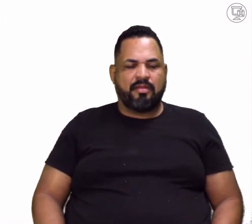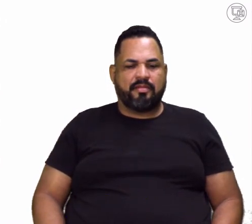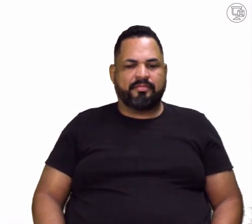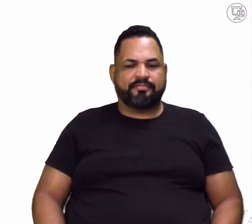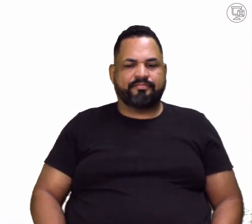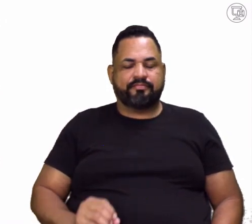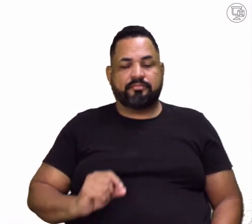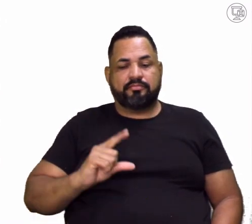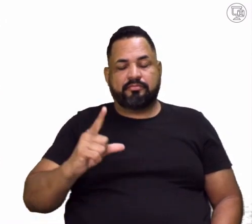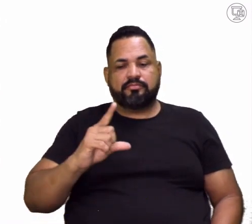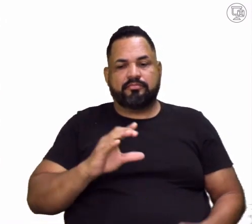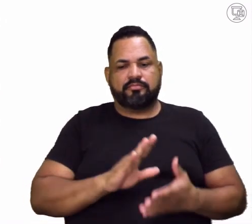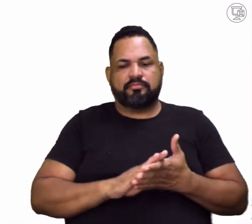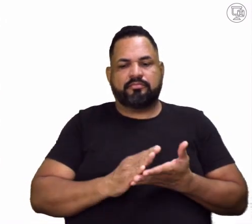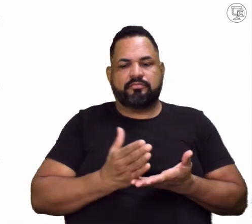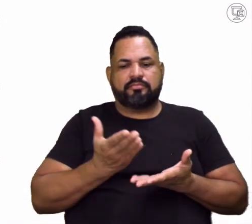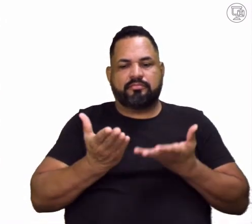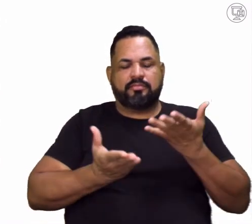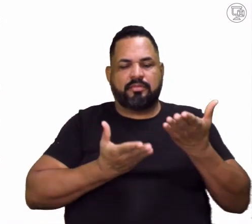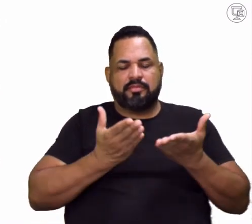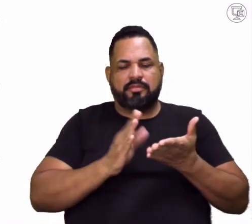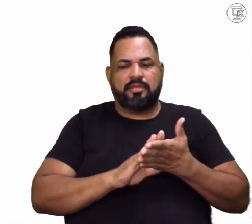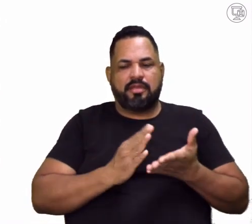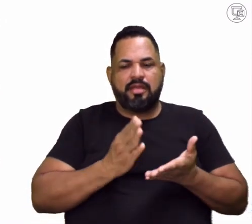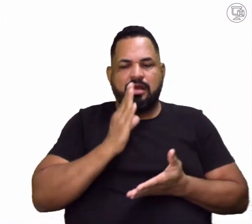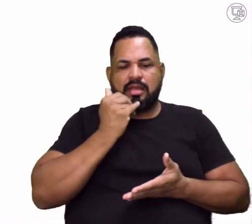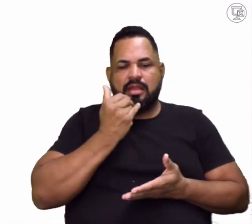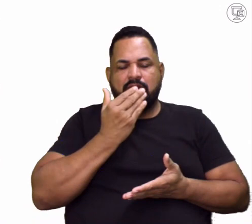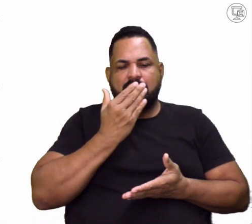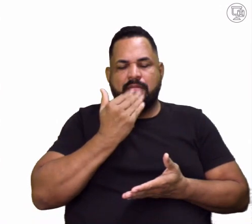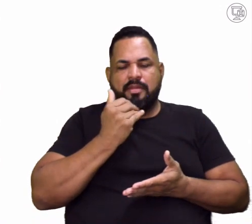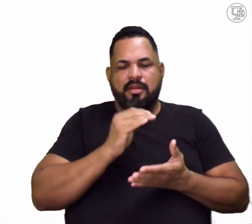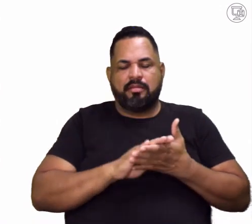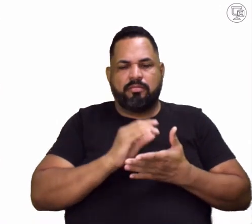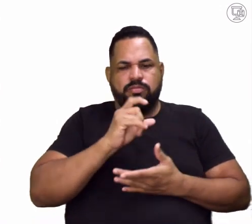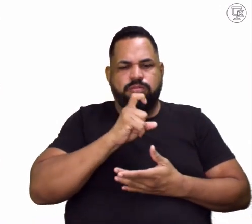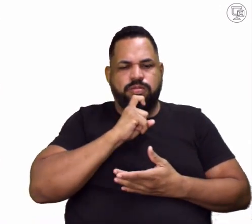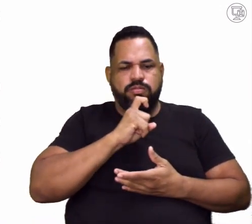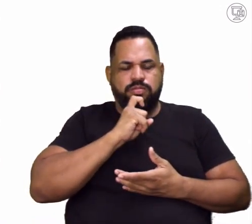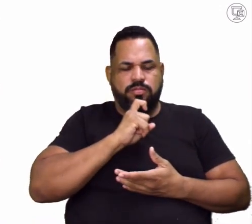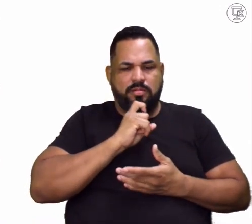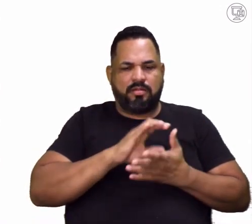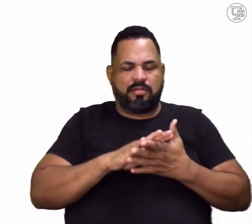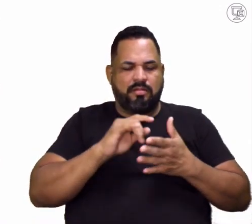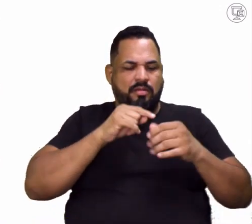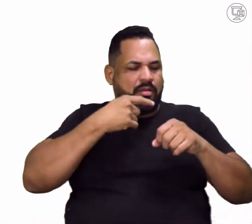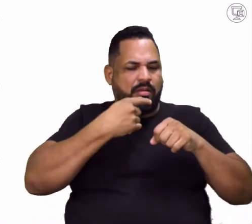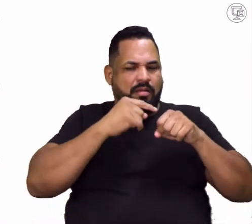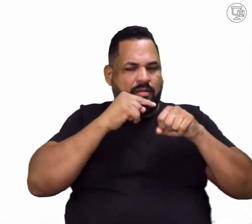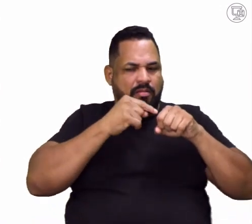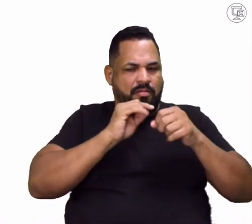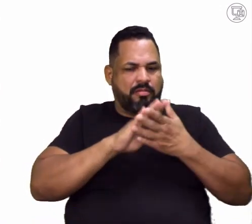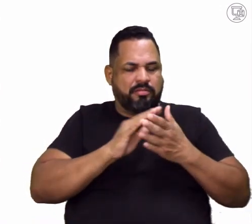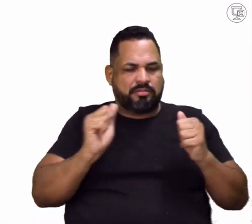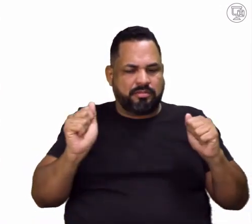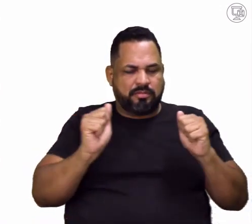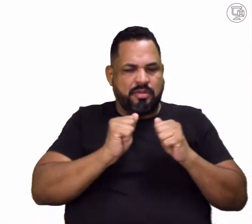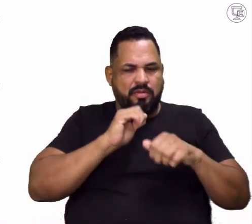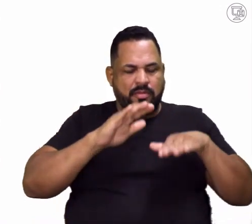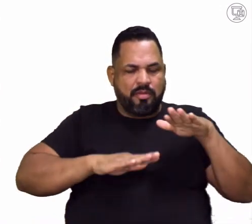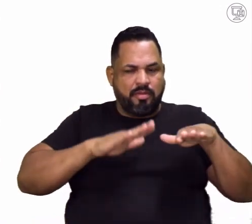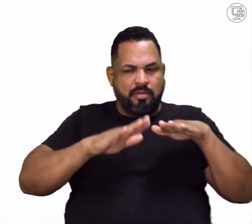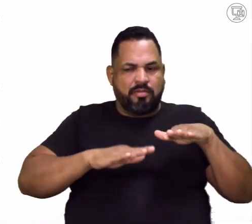volumã é do dente o paciente se alimenta com alimento frio claro que o dente e a restauração tem que se mover junto